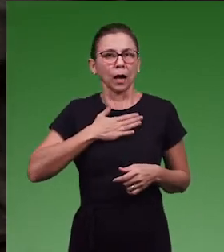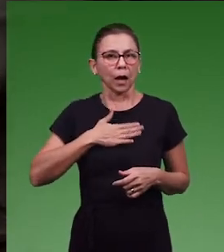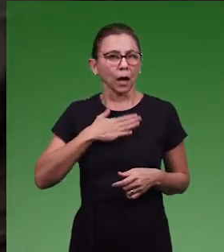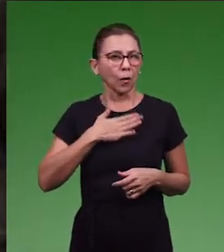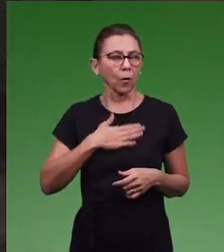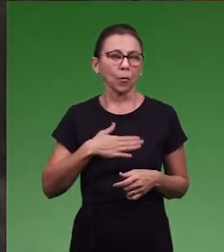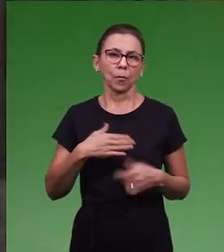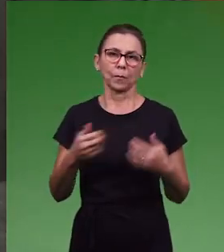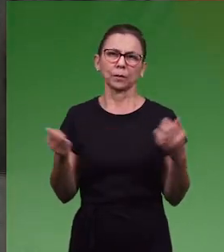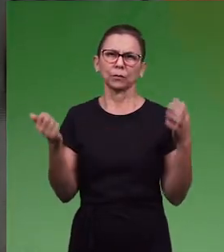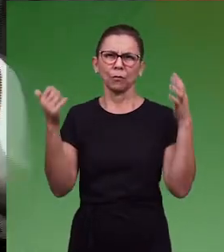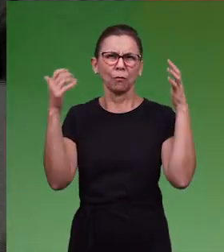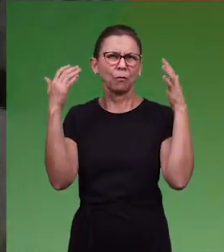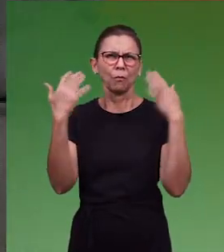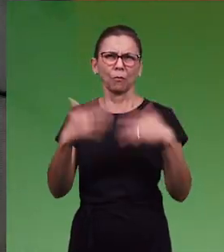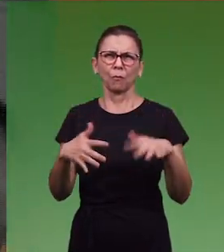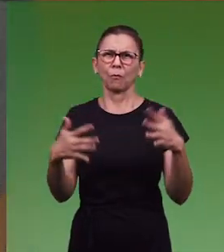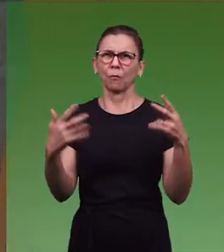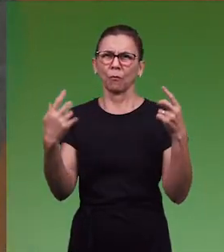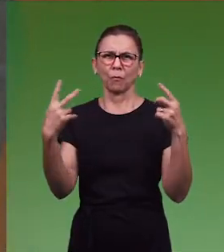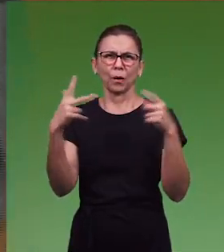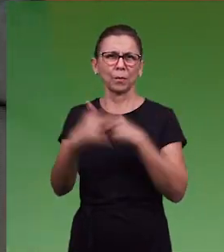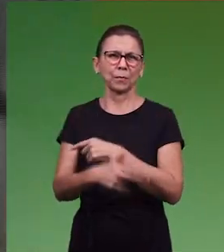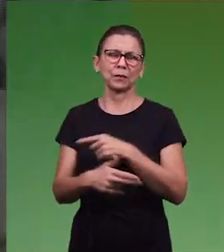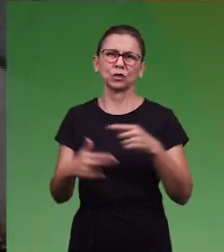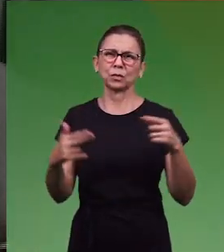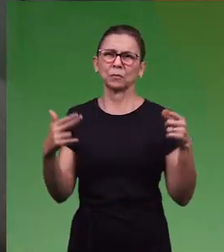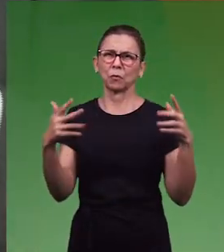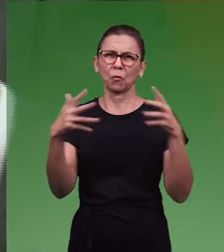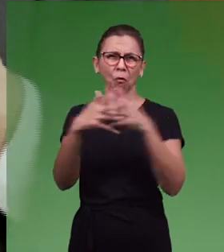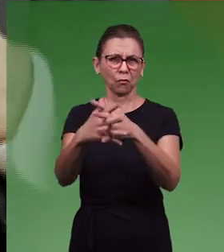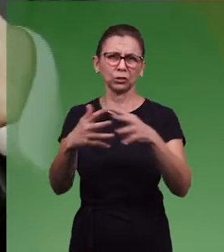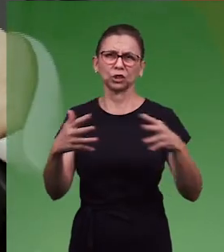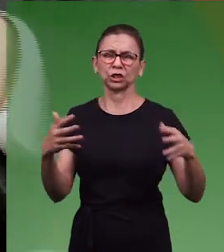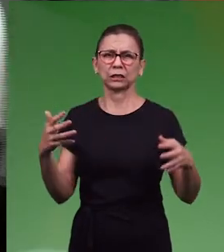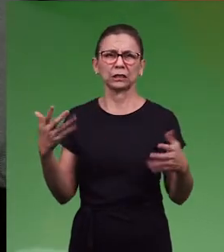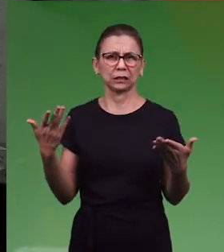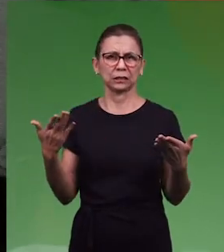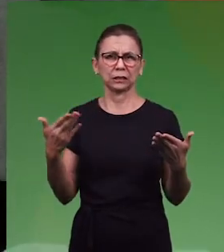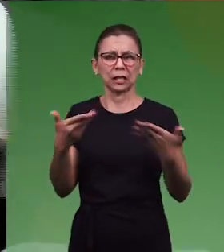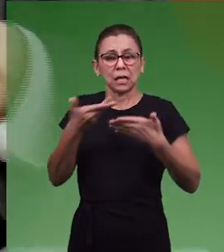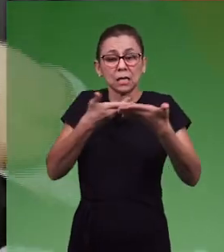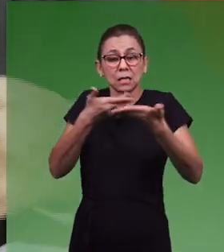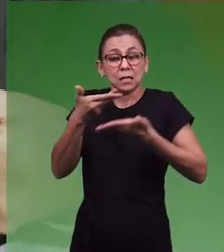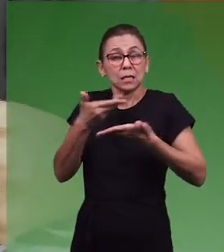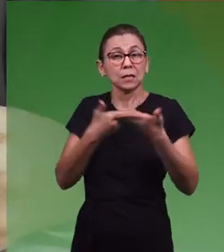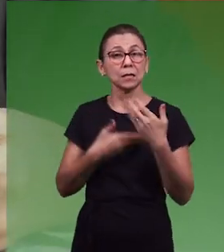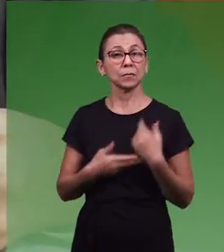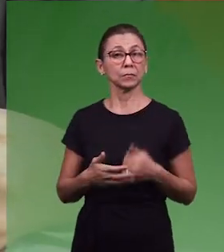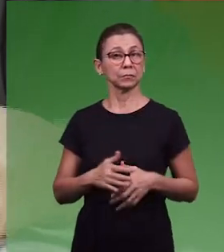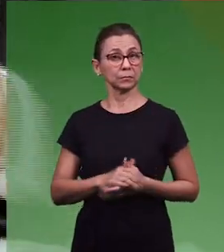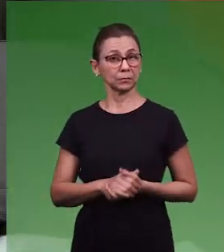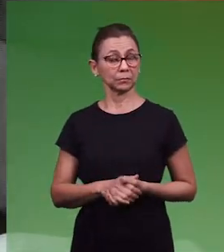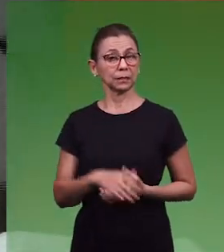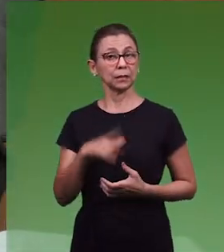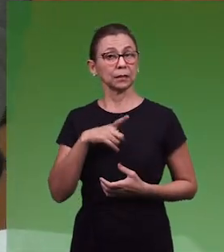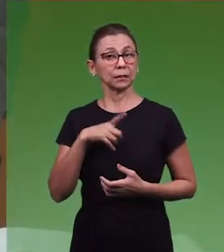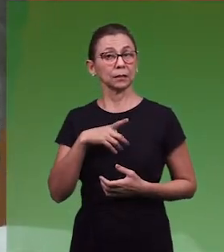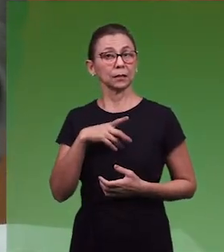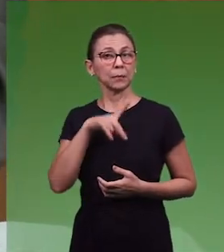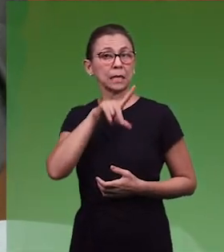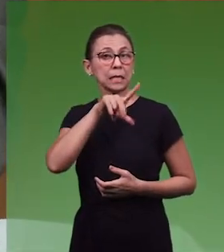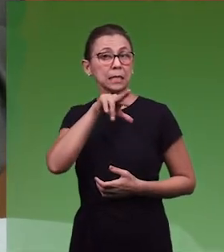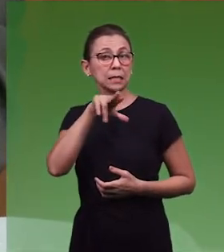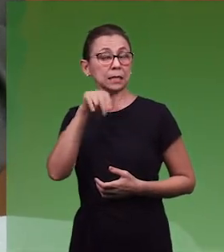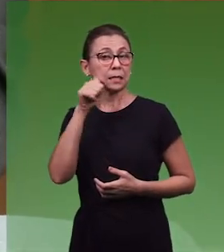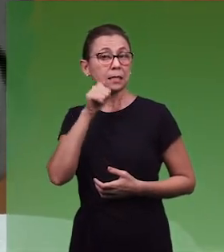a assistência. Mas eles também podem ser usados. As irmãs, existem irmãs evangelistas, que às vezes estão